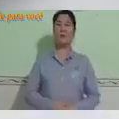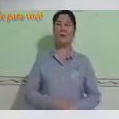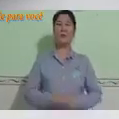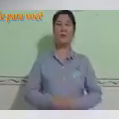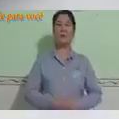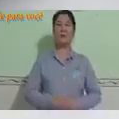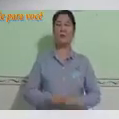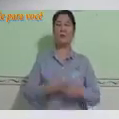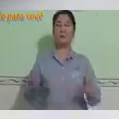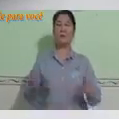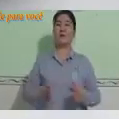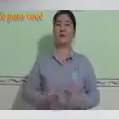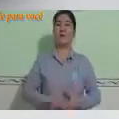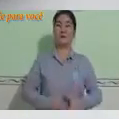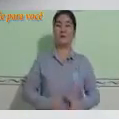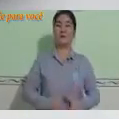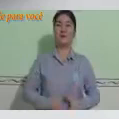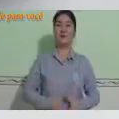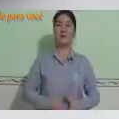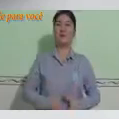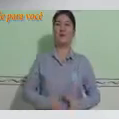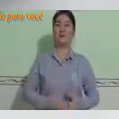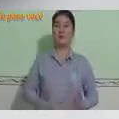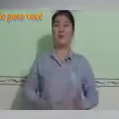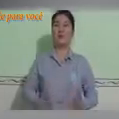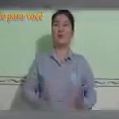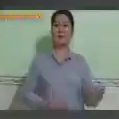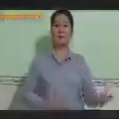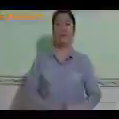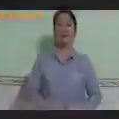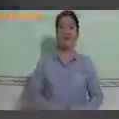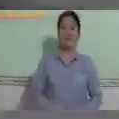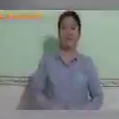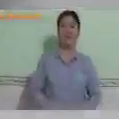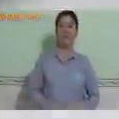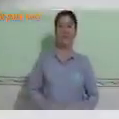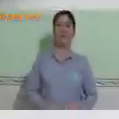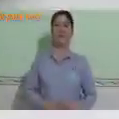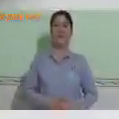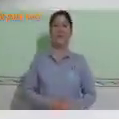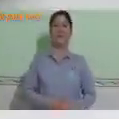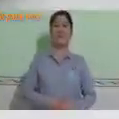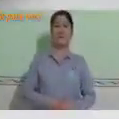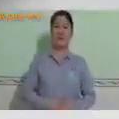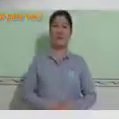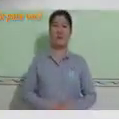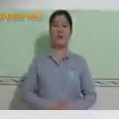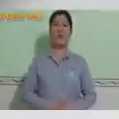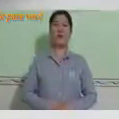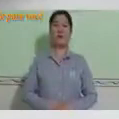Após o crescimento bacteriano é feita a identificação da bactéria responsável pela disenteria, bem como seu perfil